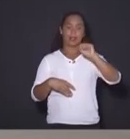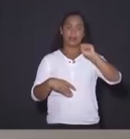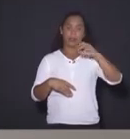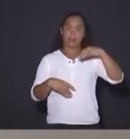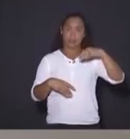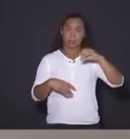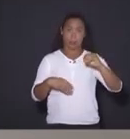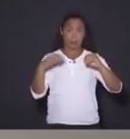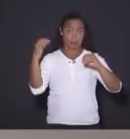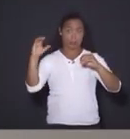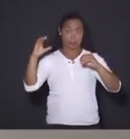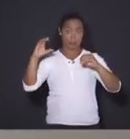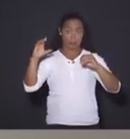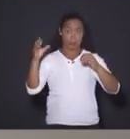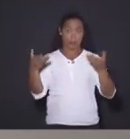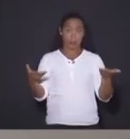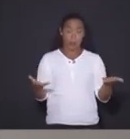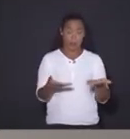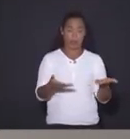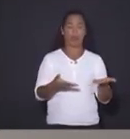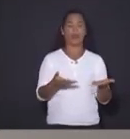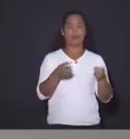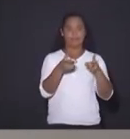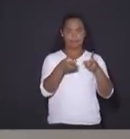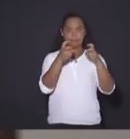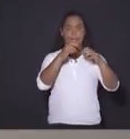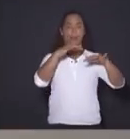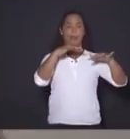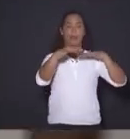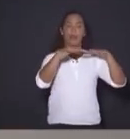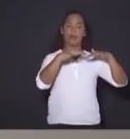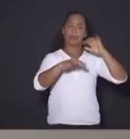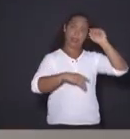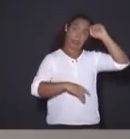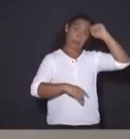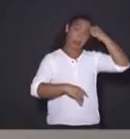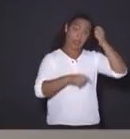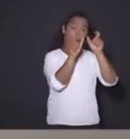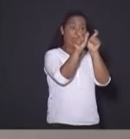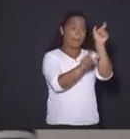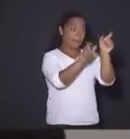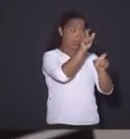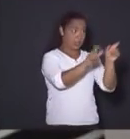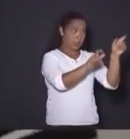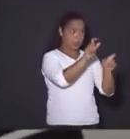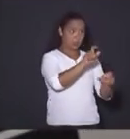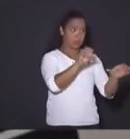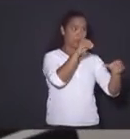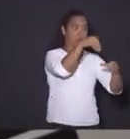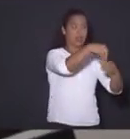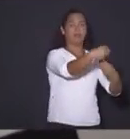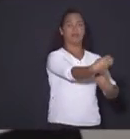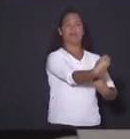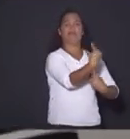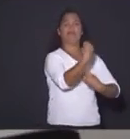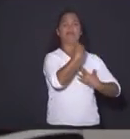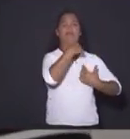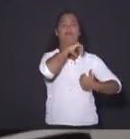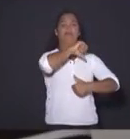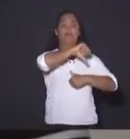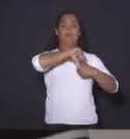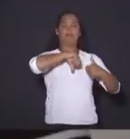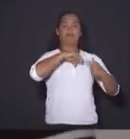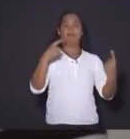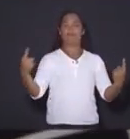nós reconhecemos que o movimento negro e os seus sujeitos é o sujeito que constroem esse movimento nos reeducar nós estamos indo na